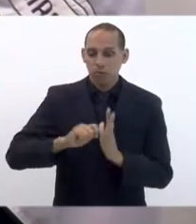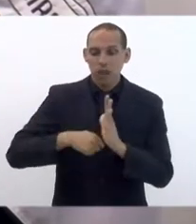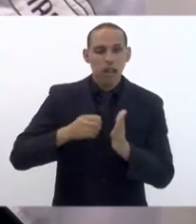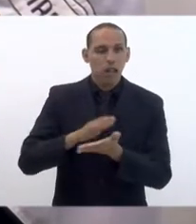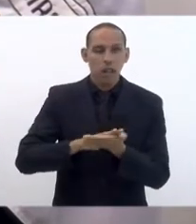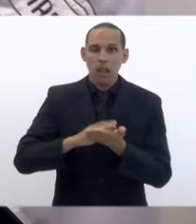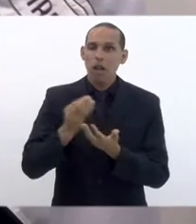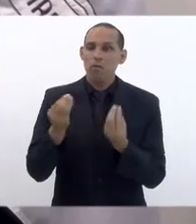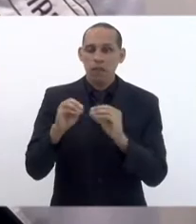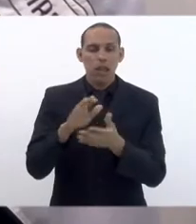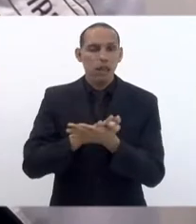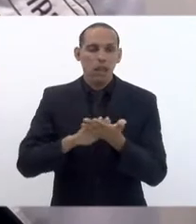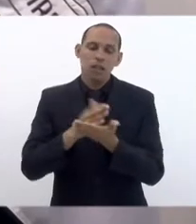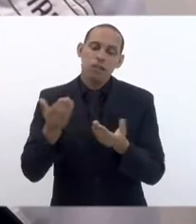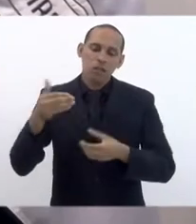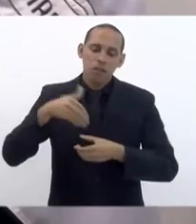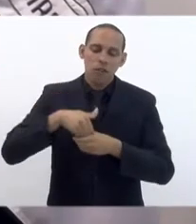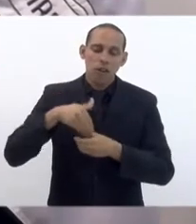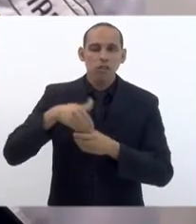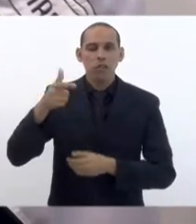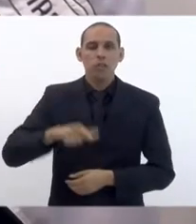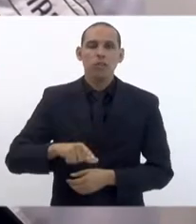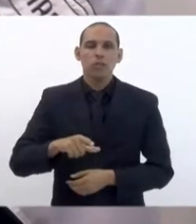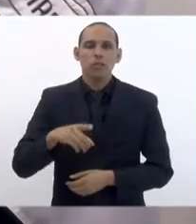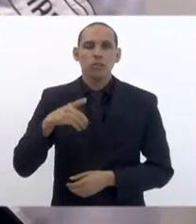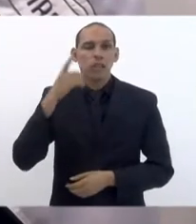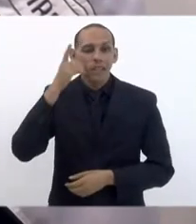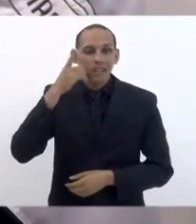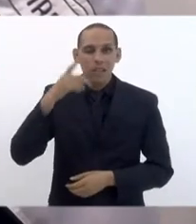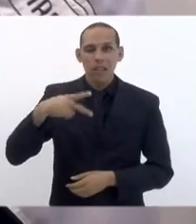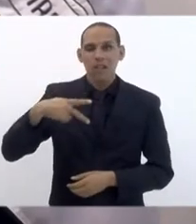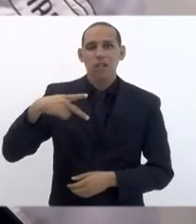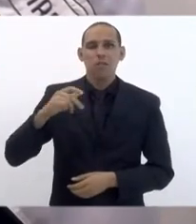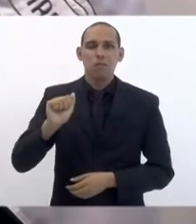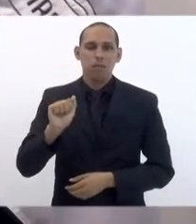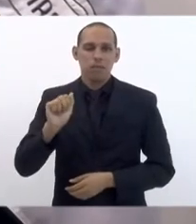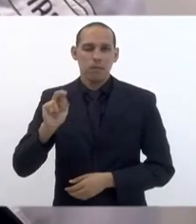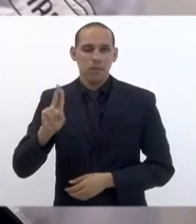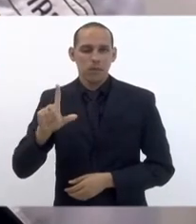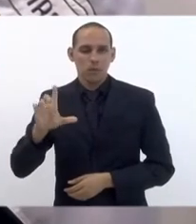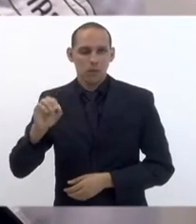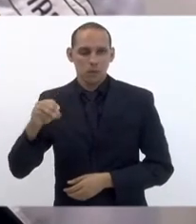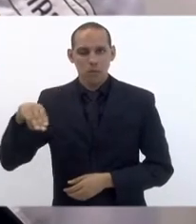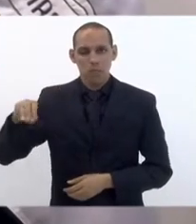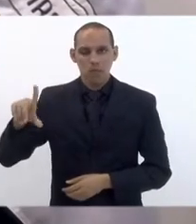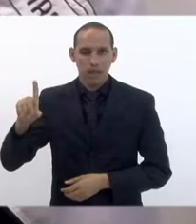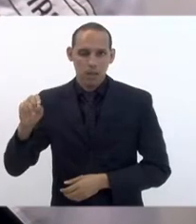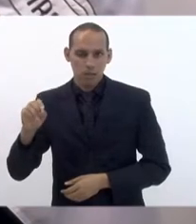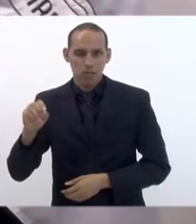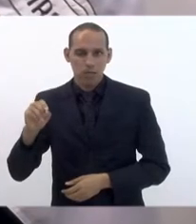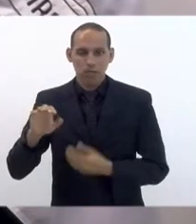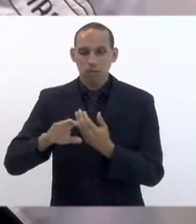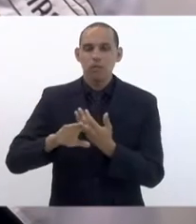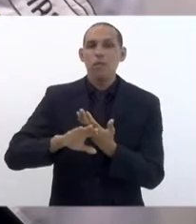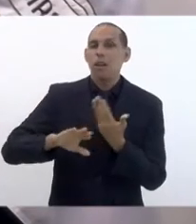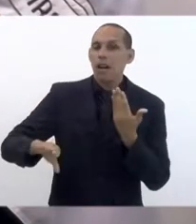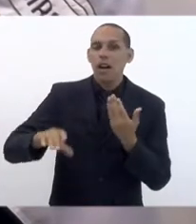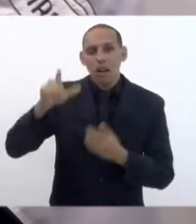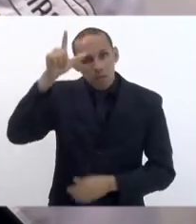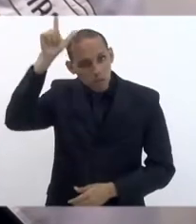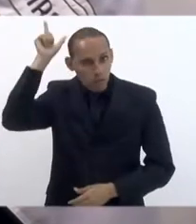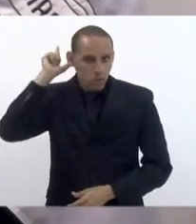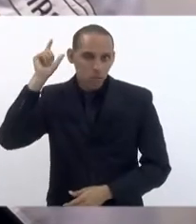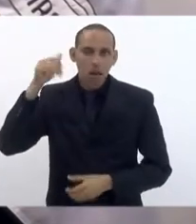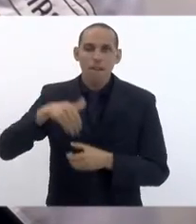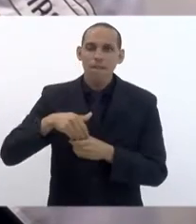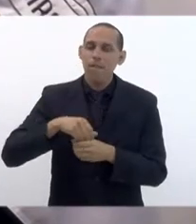votação. O mesmo voto do deputado Paulo Mello, que é pela inconstitucionalidade, com voto em separado, deputado Luiz Paulo, pela